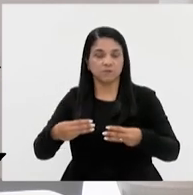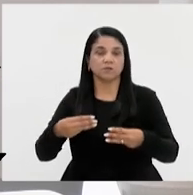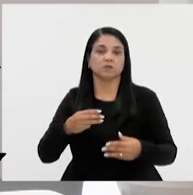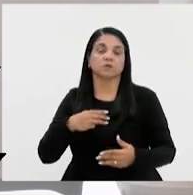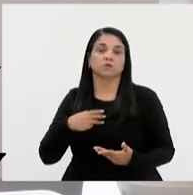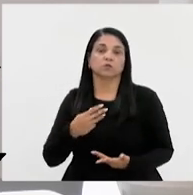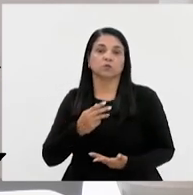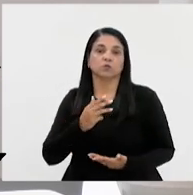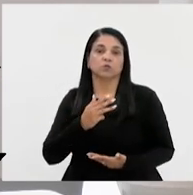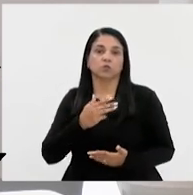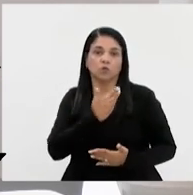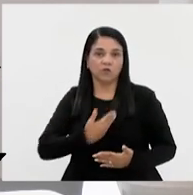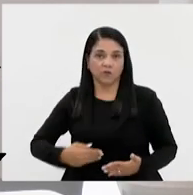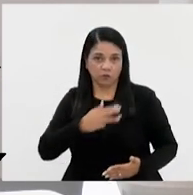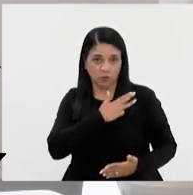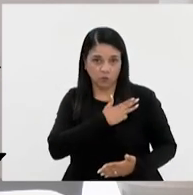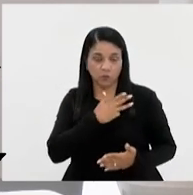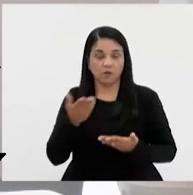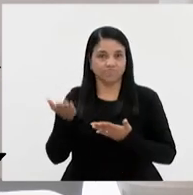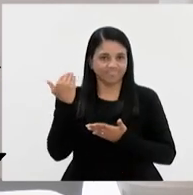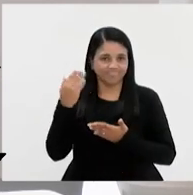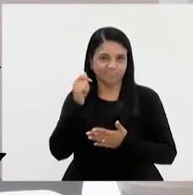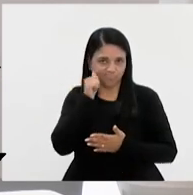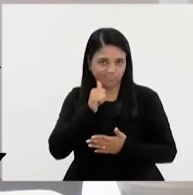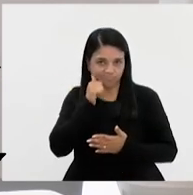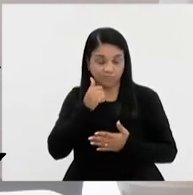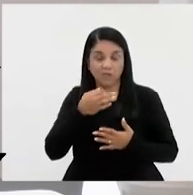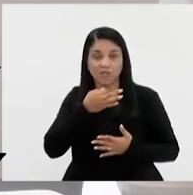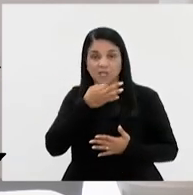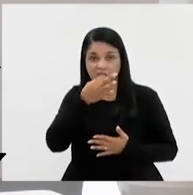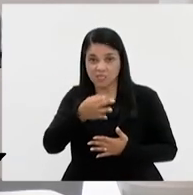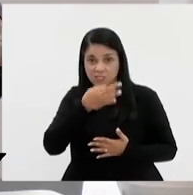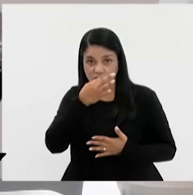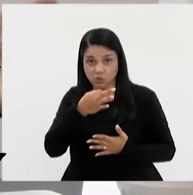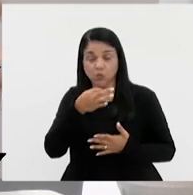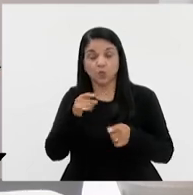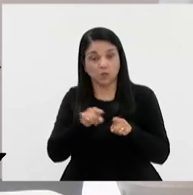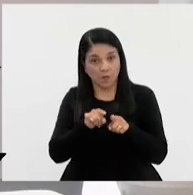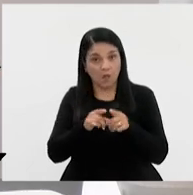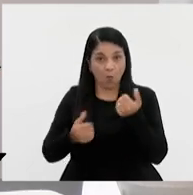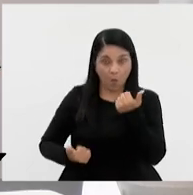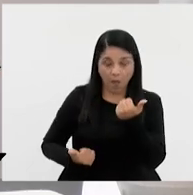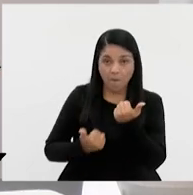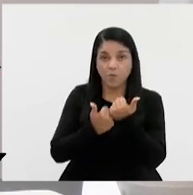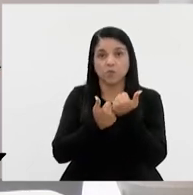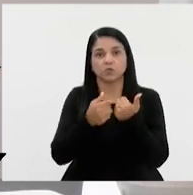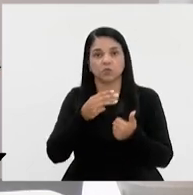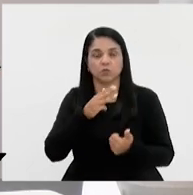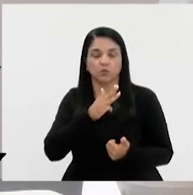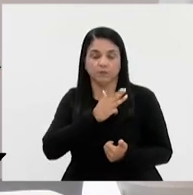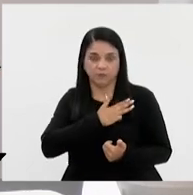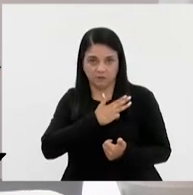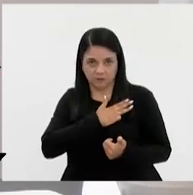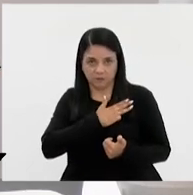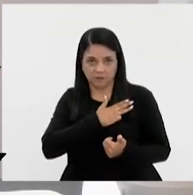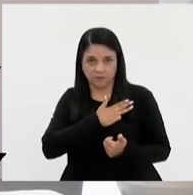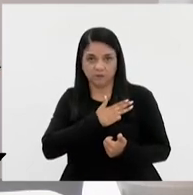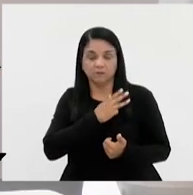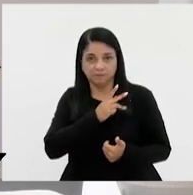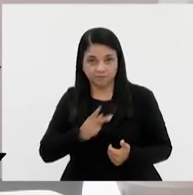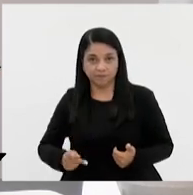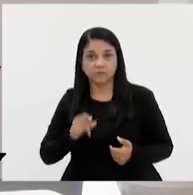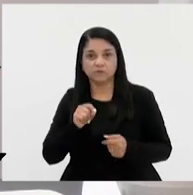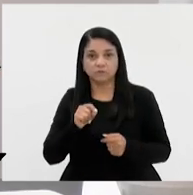declaração, ao meu ver, absolutamente infeliz no início da legislatura, criticado por alguns apoiadores do próprio presidente Lula, refutando